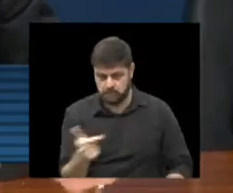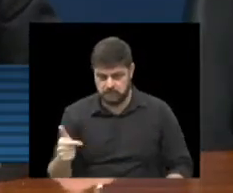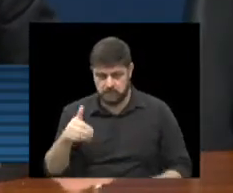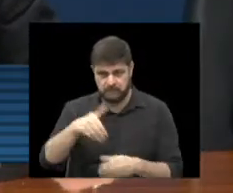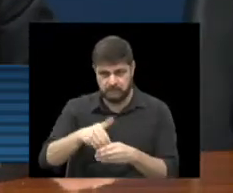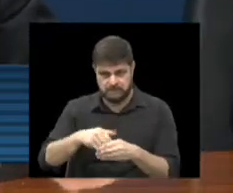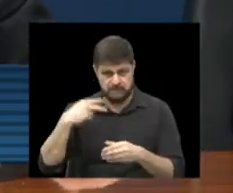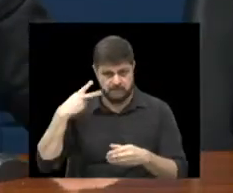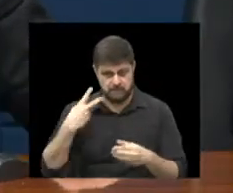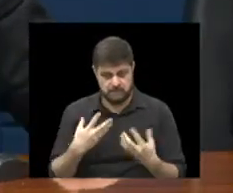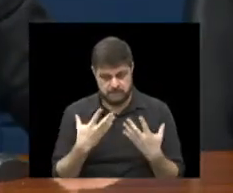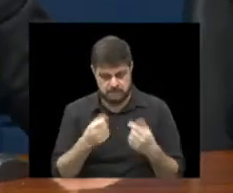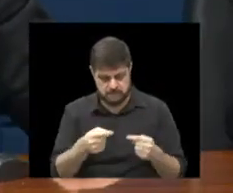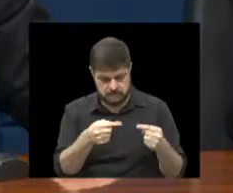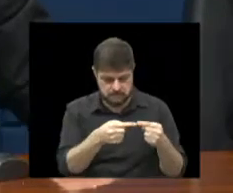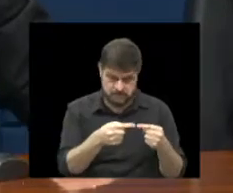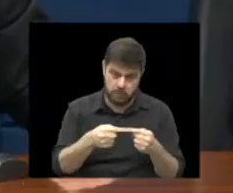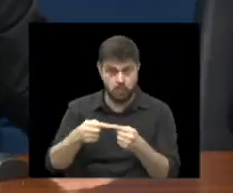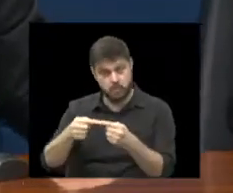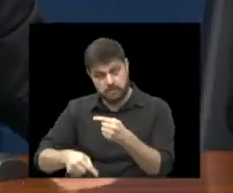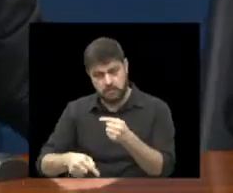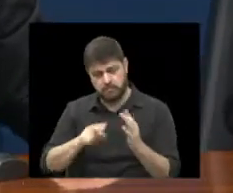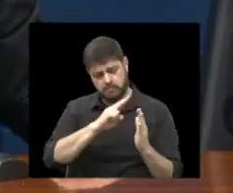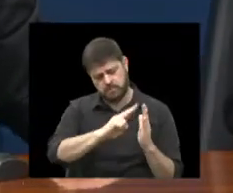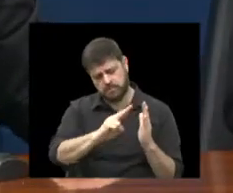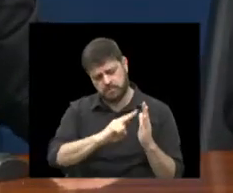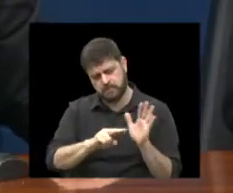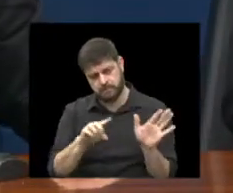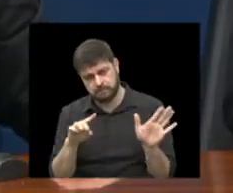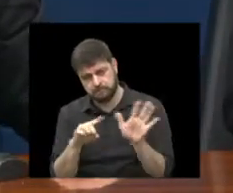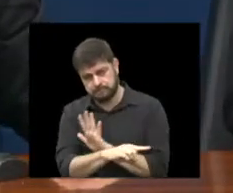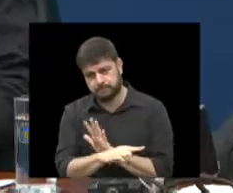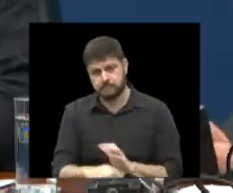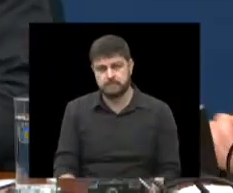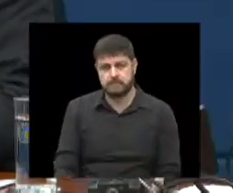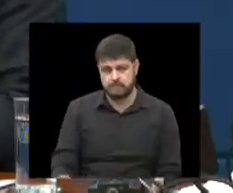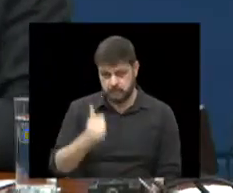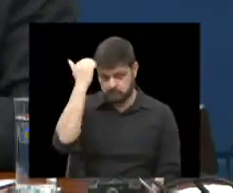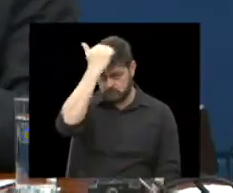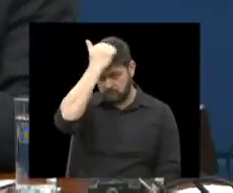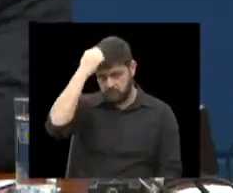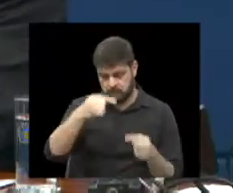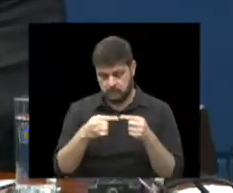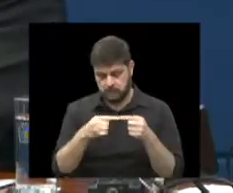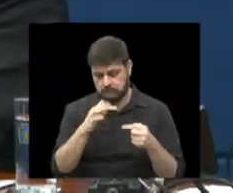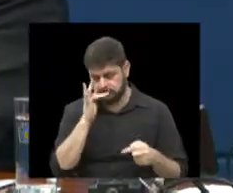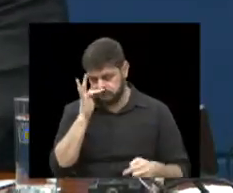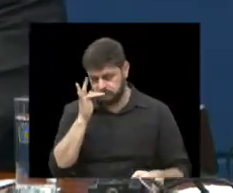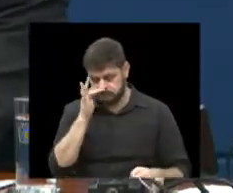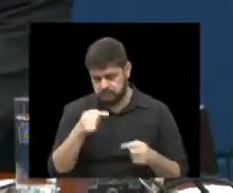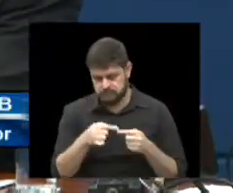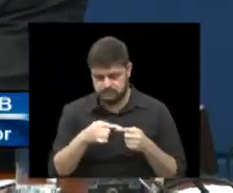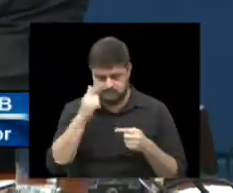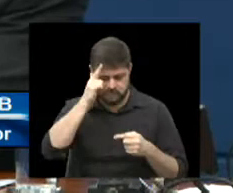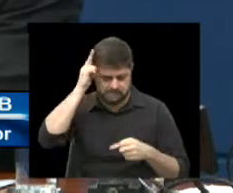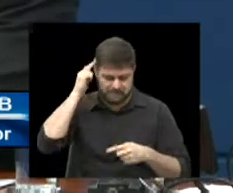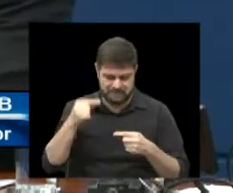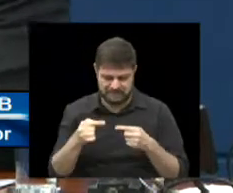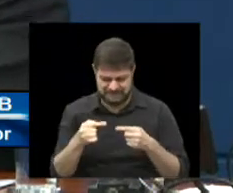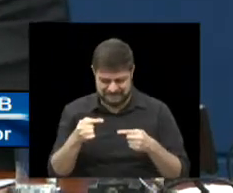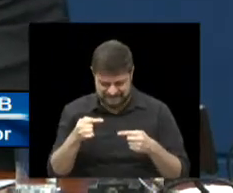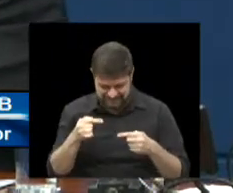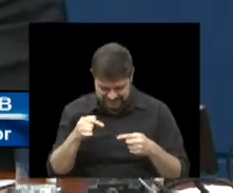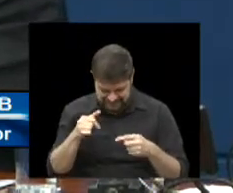votação, vereadores favoráveis dirão sim, contrários dirão não, chamada de votação. Ailton da Farmácia, sim. Flores, sim. Aurélio